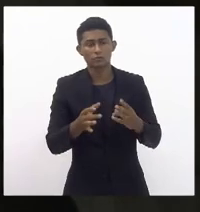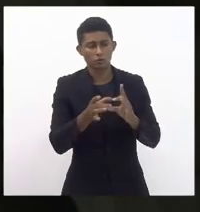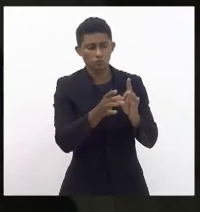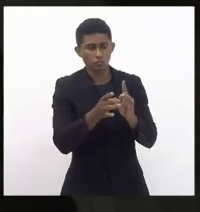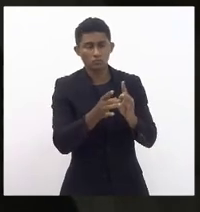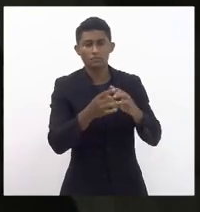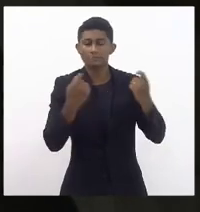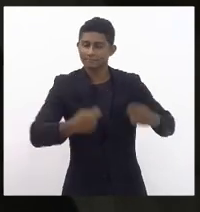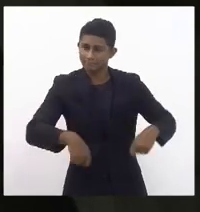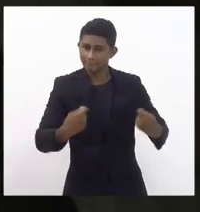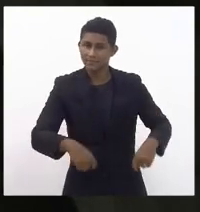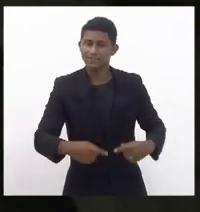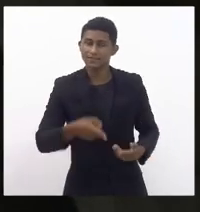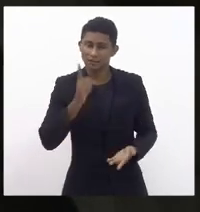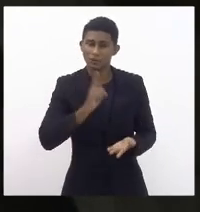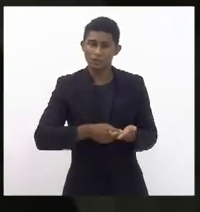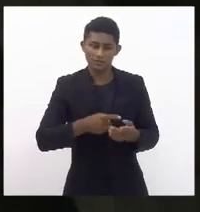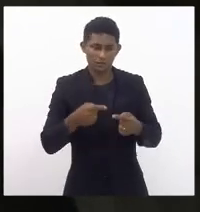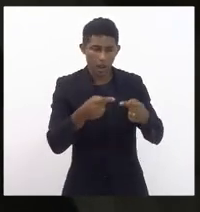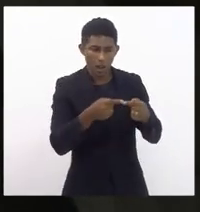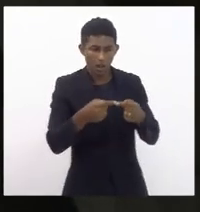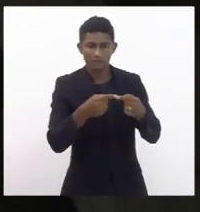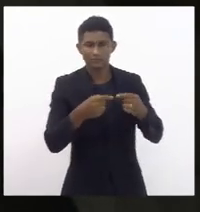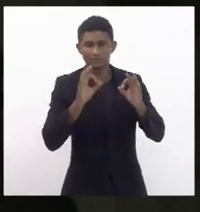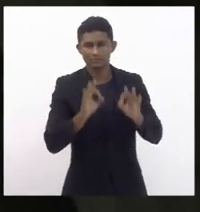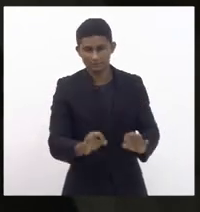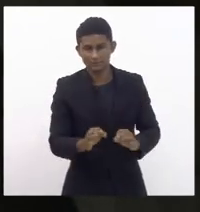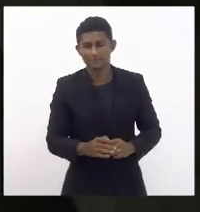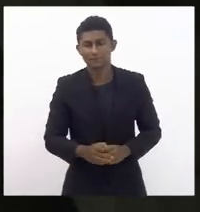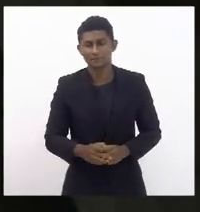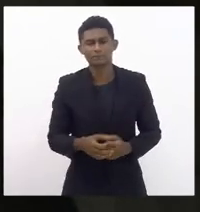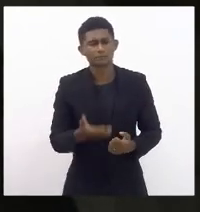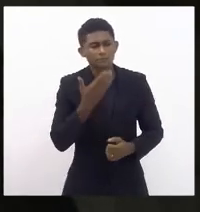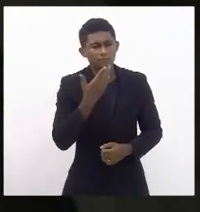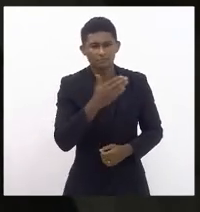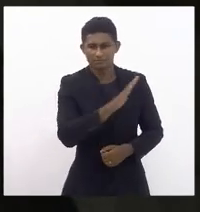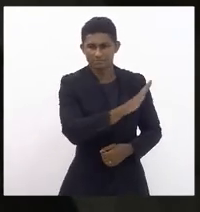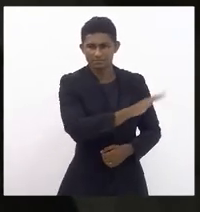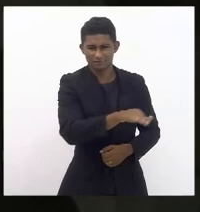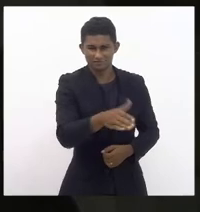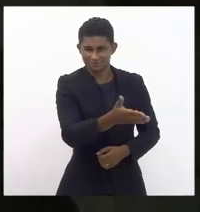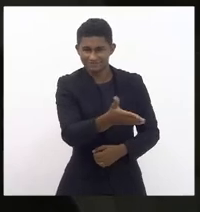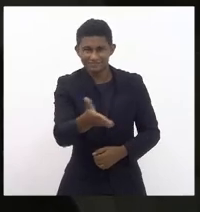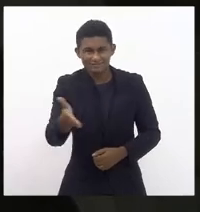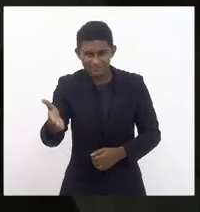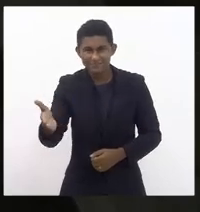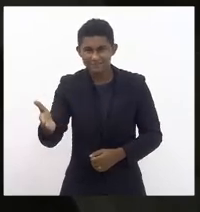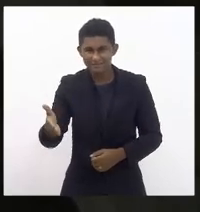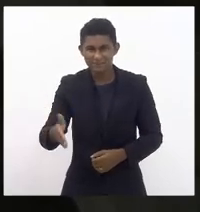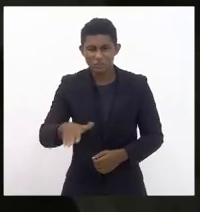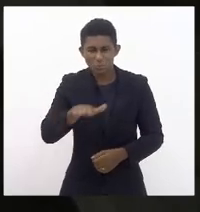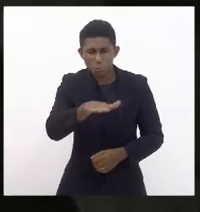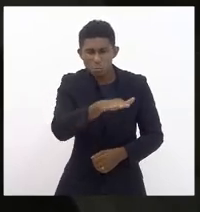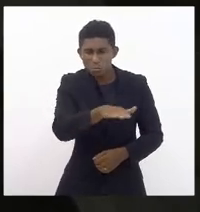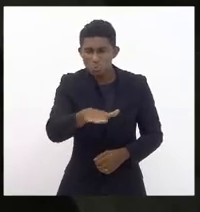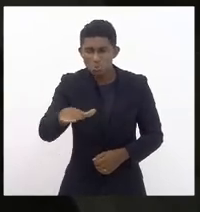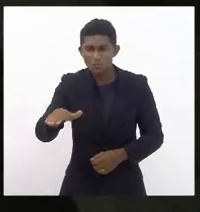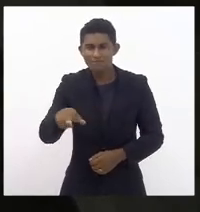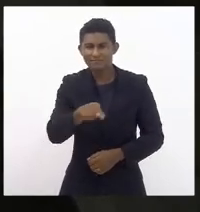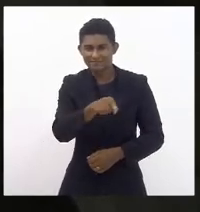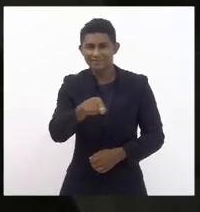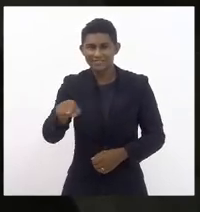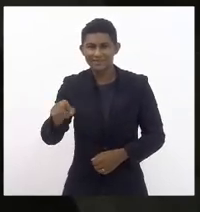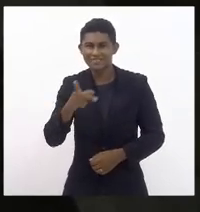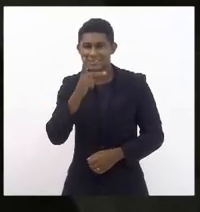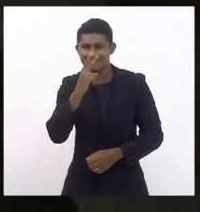absolutamente indissociáveis do trabalho de educação infantil e como as crianças pequenas têm modos